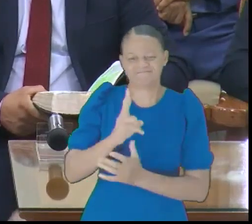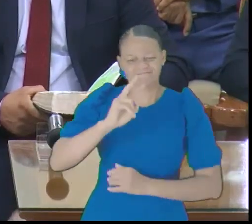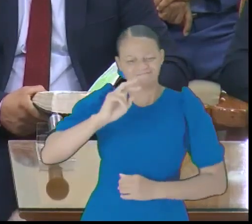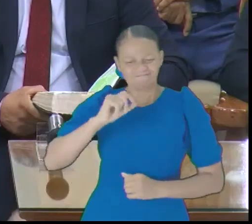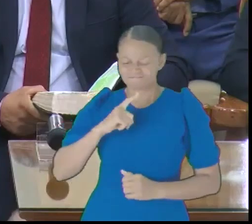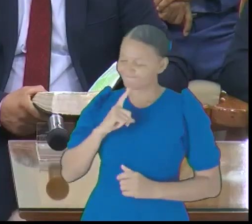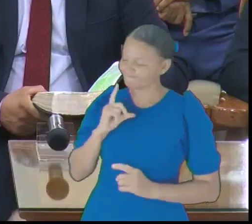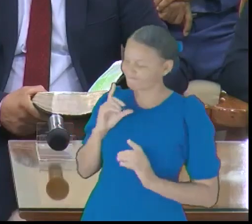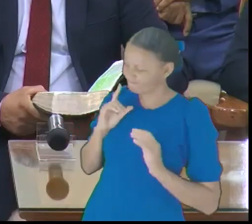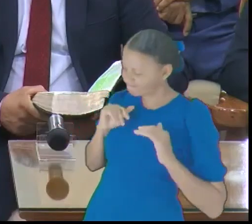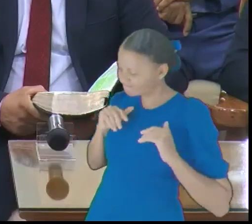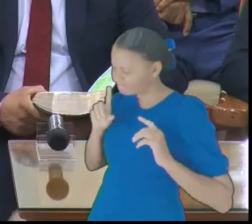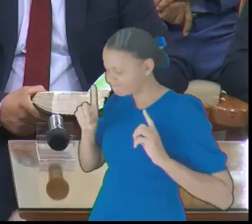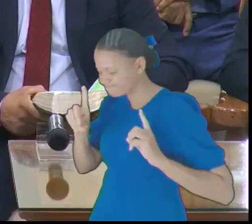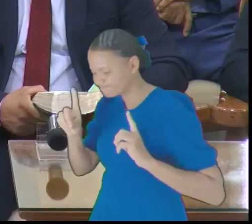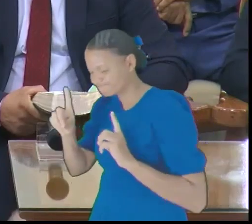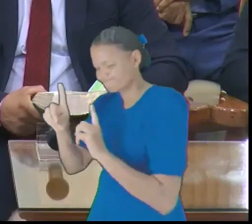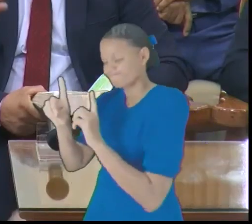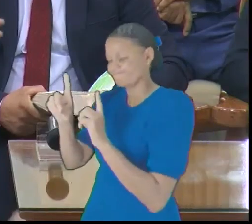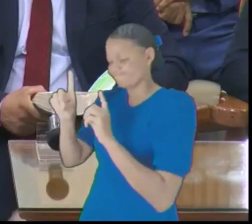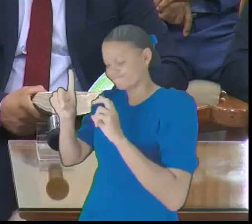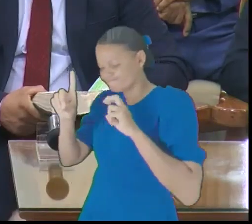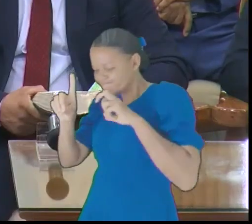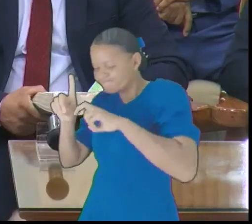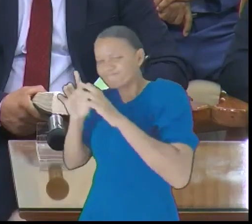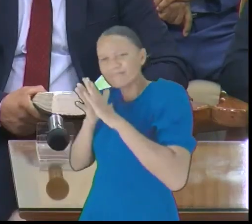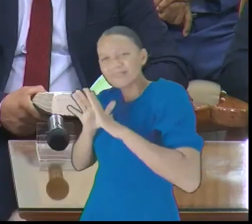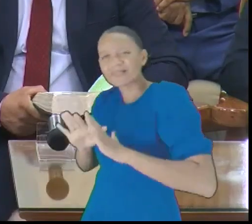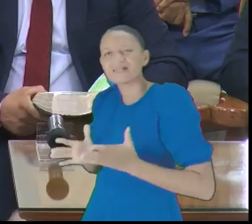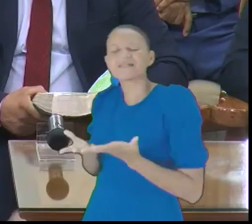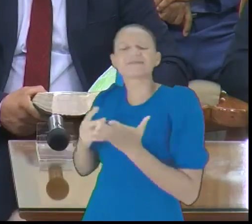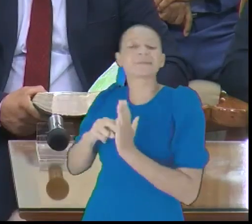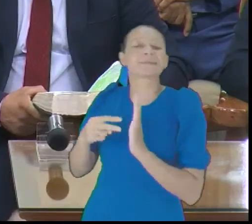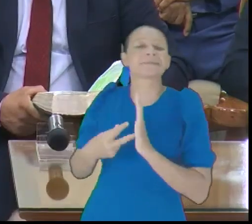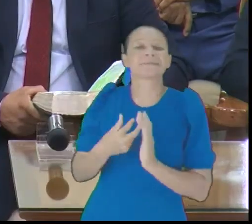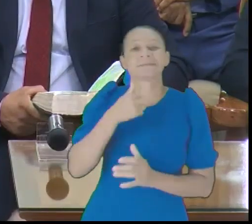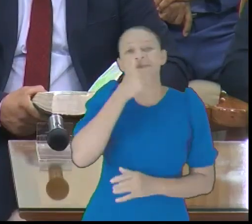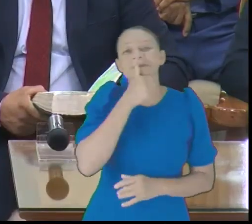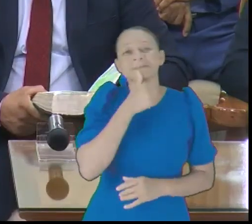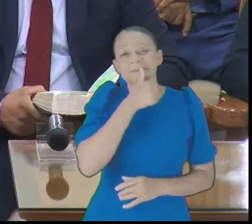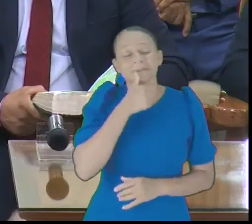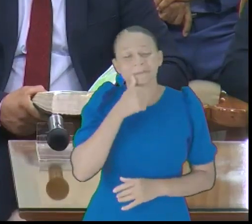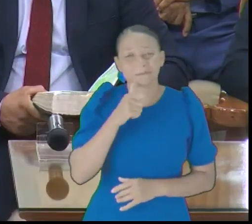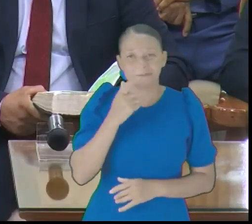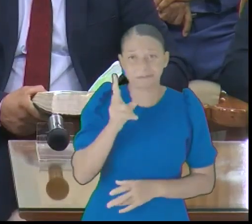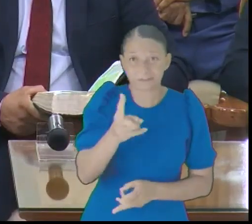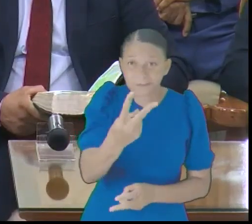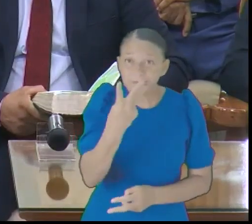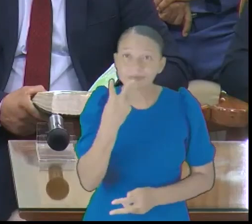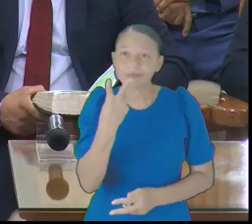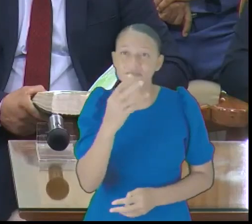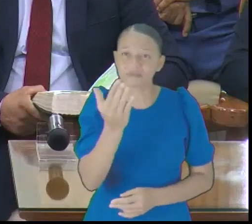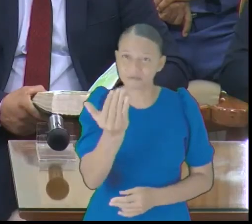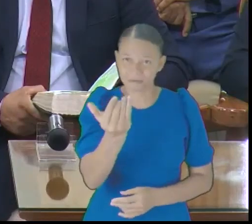está oferecendo a Ele um sacrifício. Escute isso.